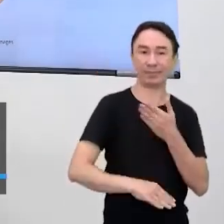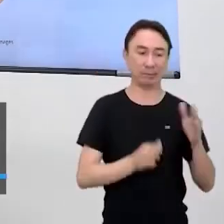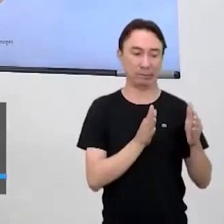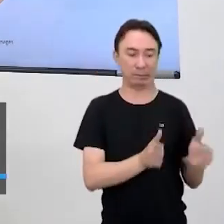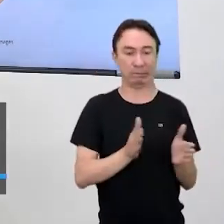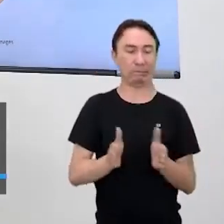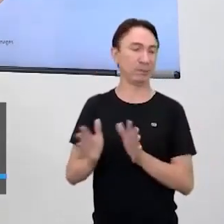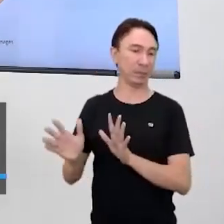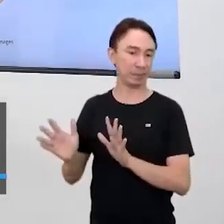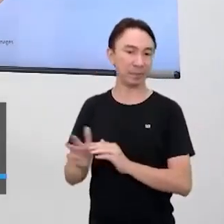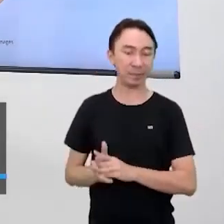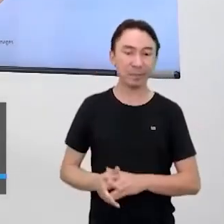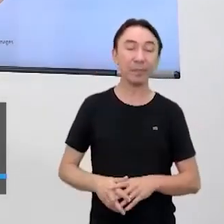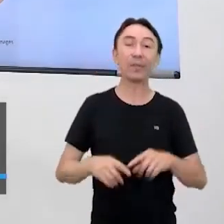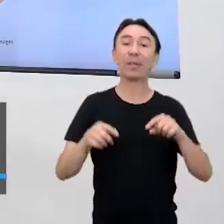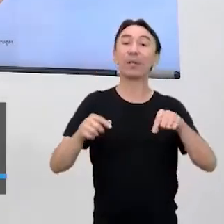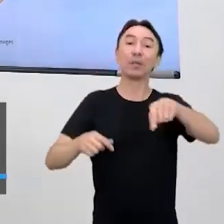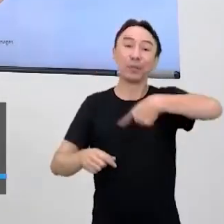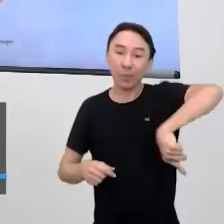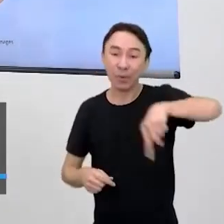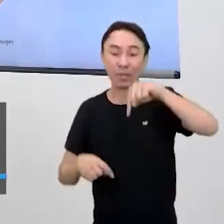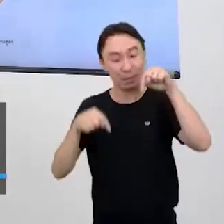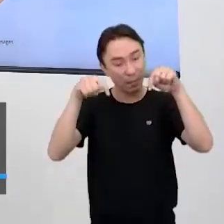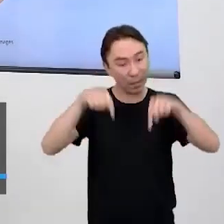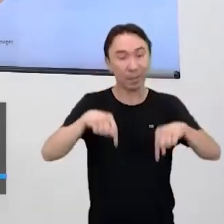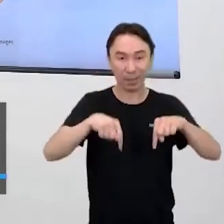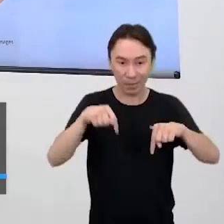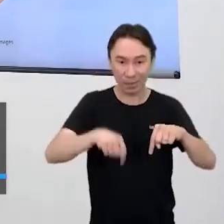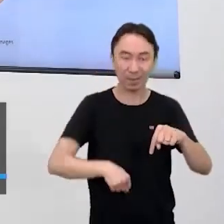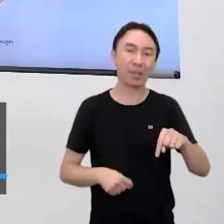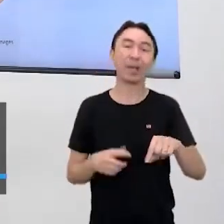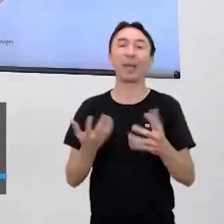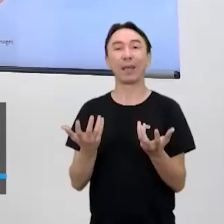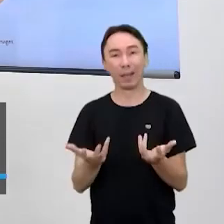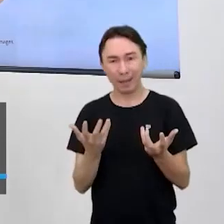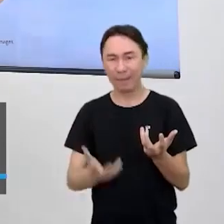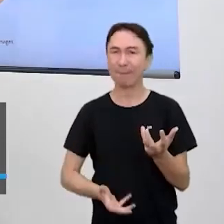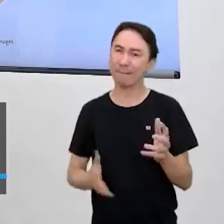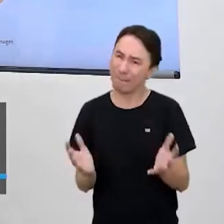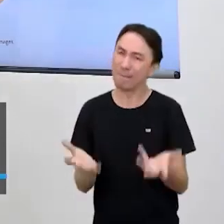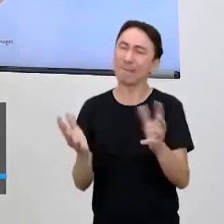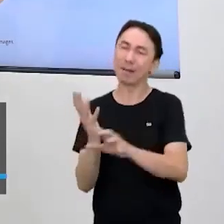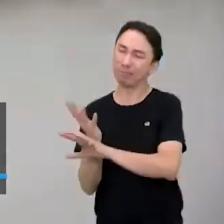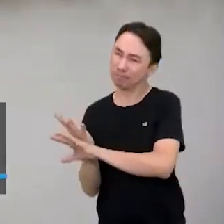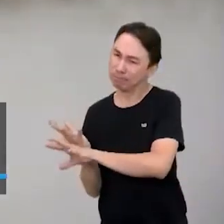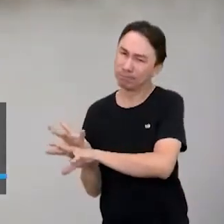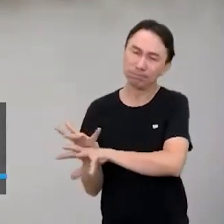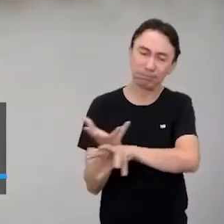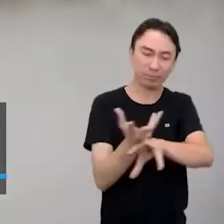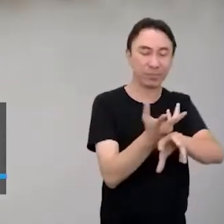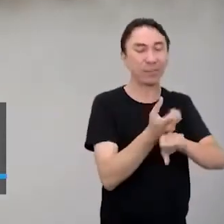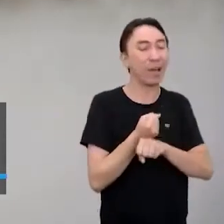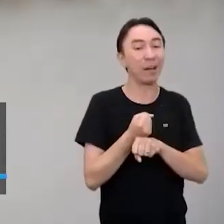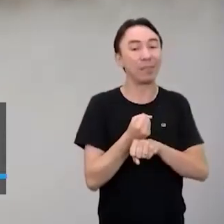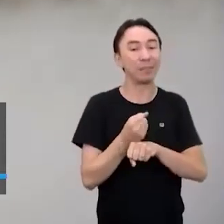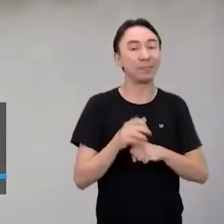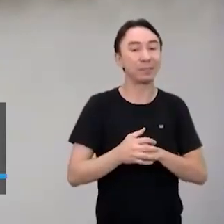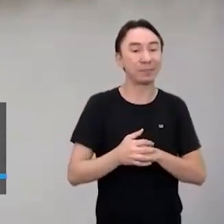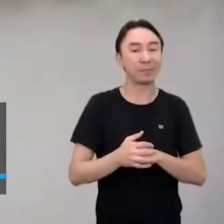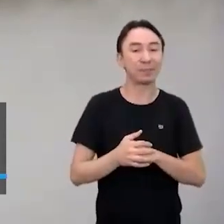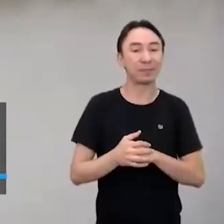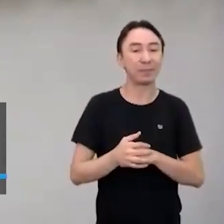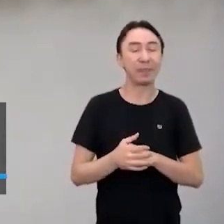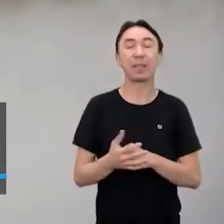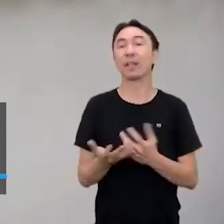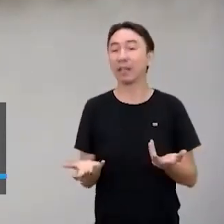está fazendo o contrário. A gente está querendo promover a interdisciplinaridade. O que você pensa disso? Olha, eu acho que